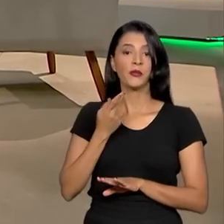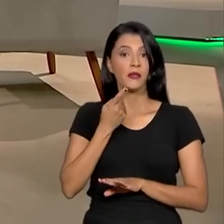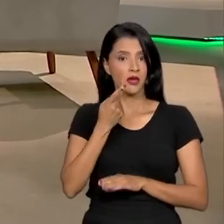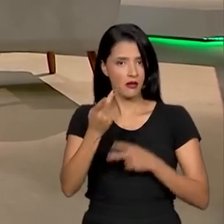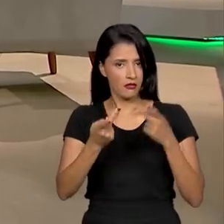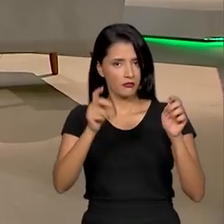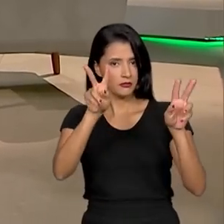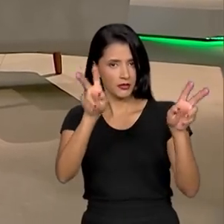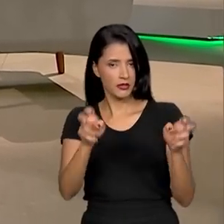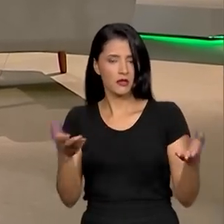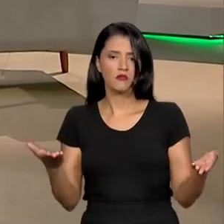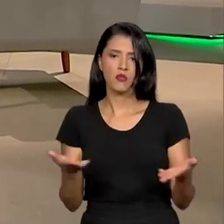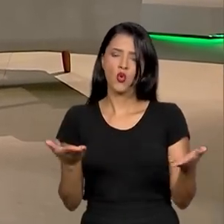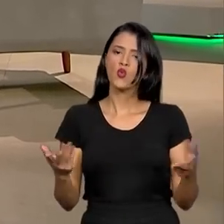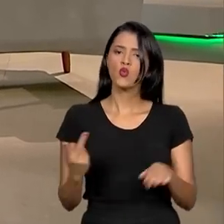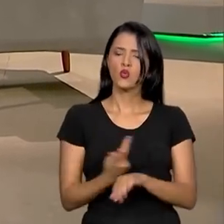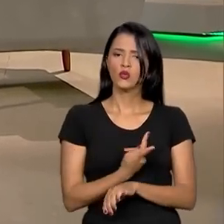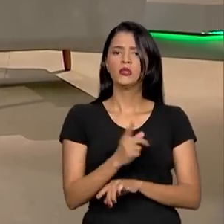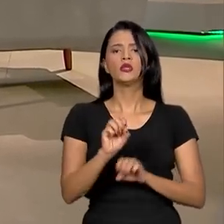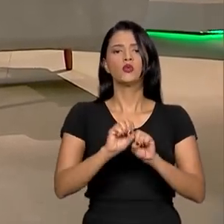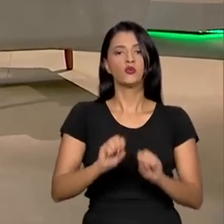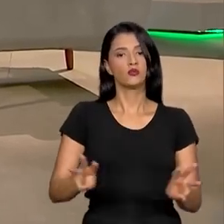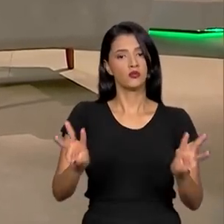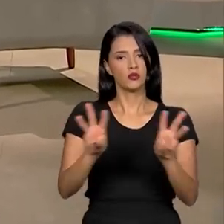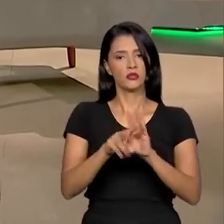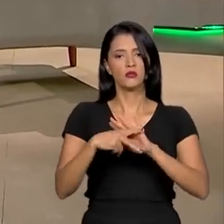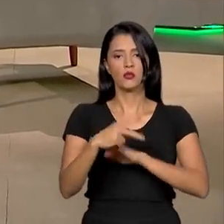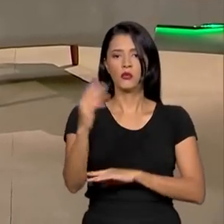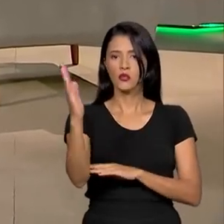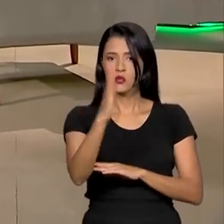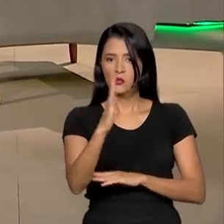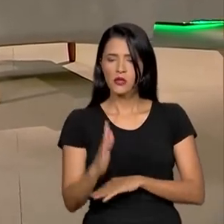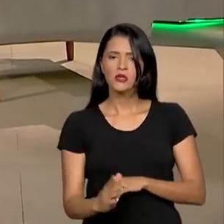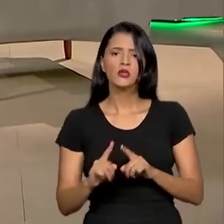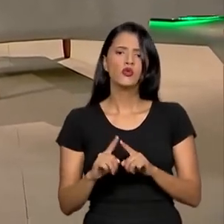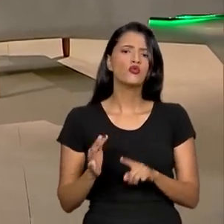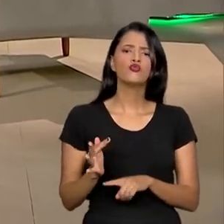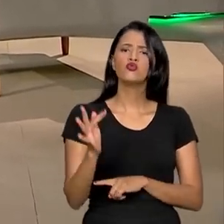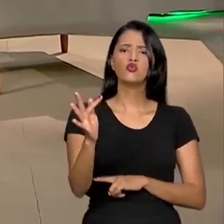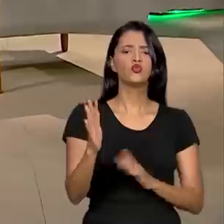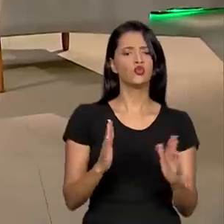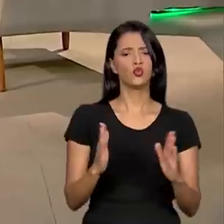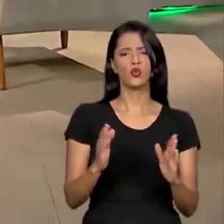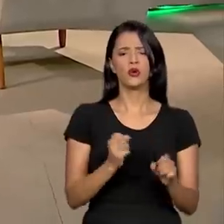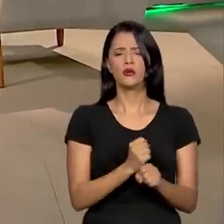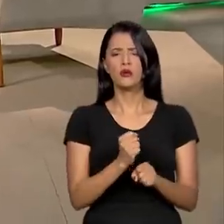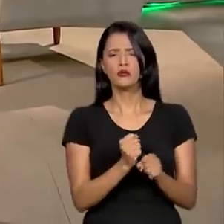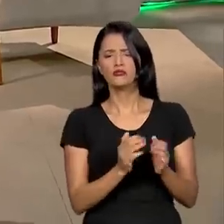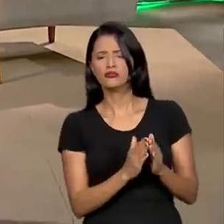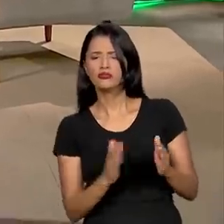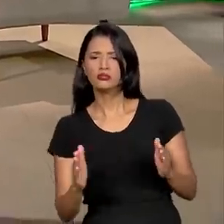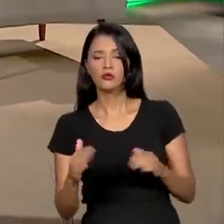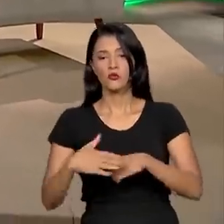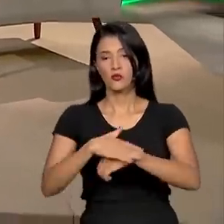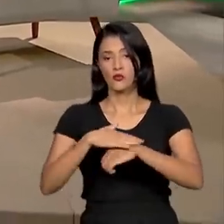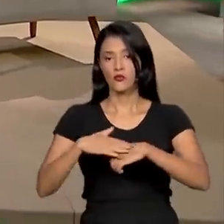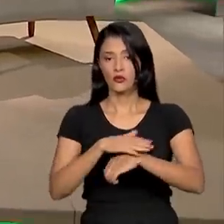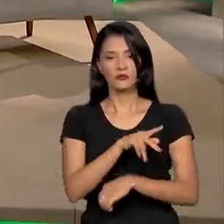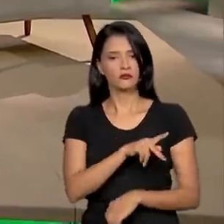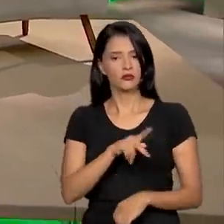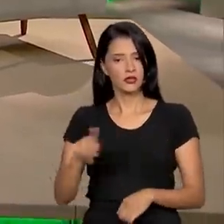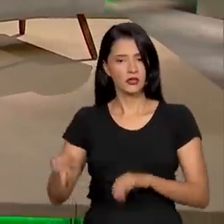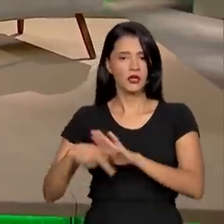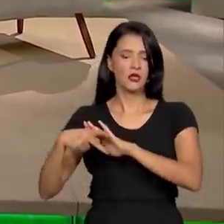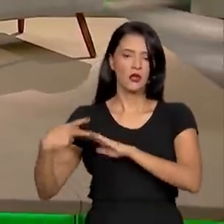sobre o estágio atual dos museus brasileiros e as projeções para os próximos anos, vamos conversar com o presidente